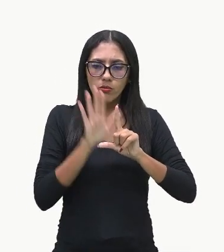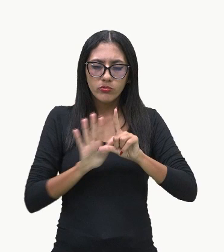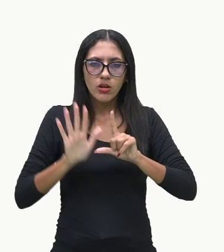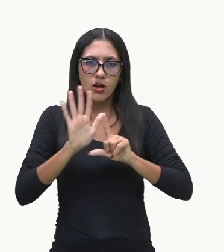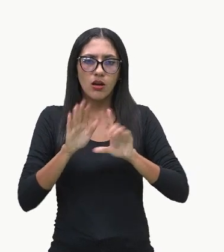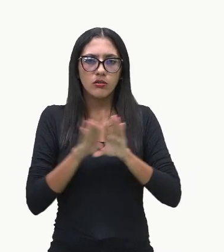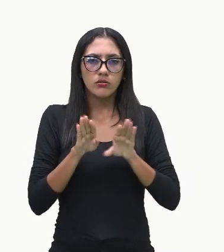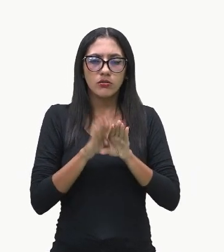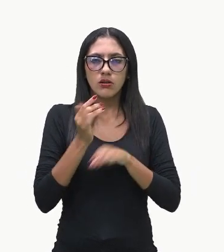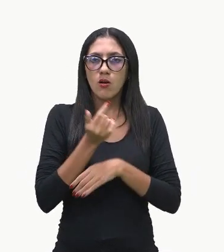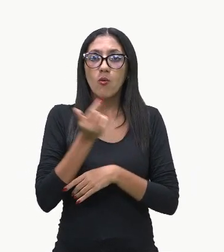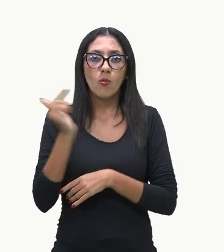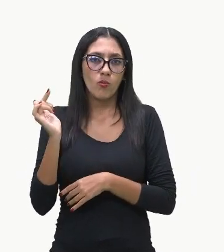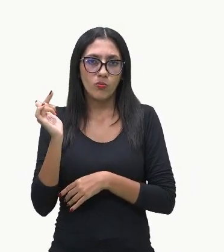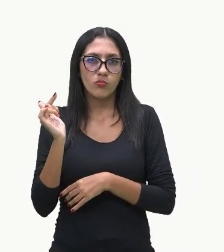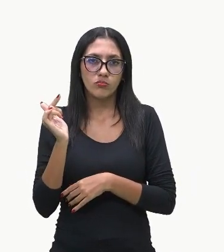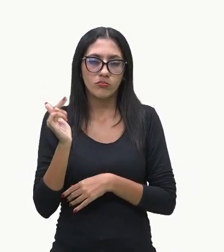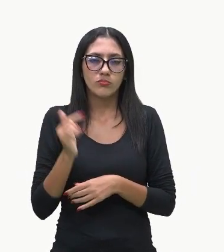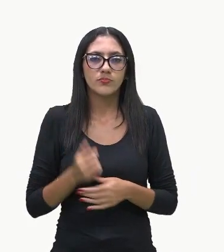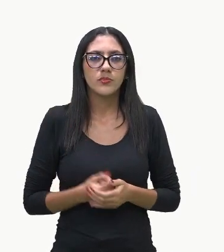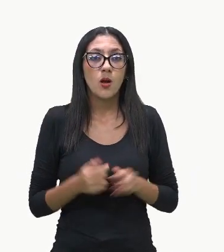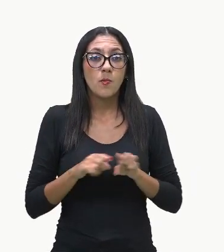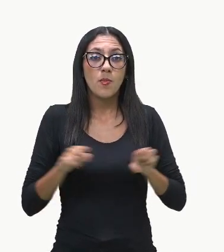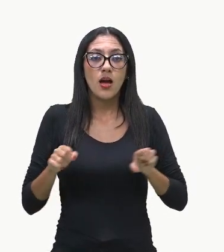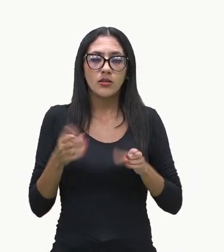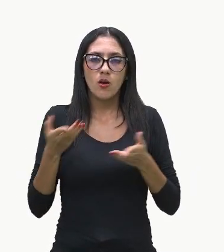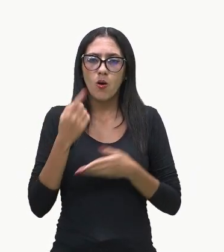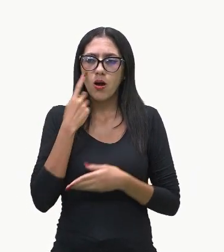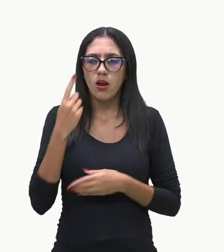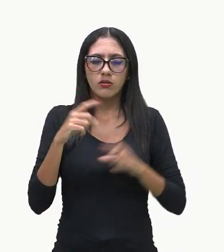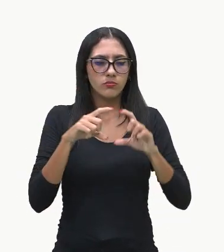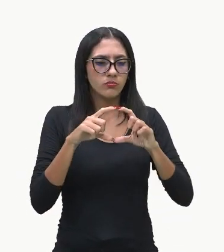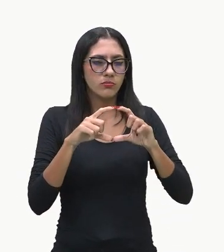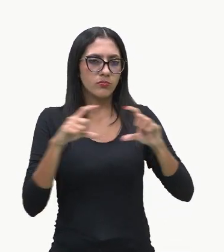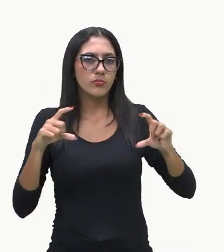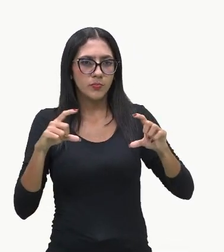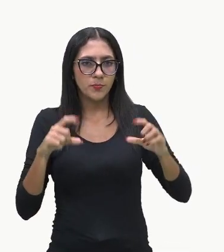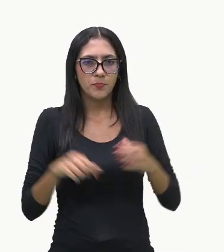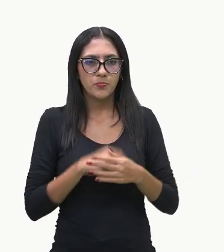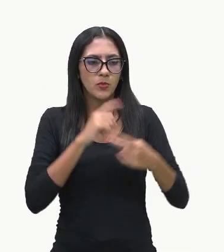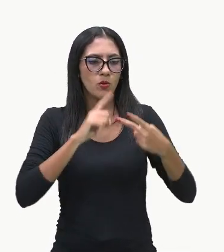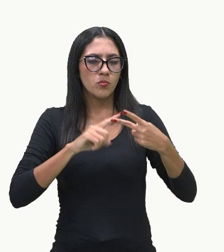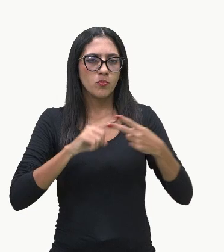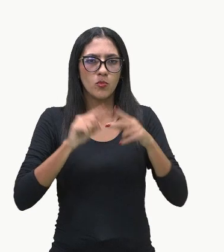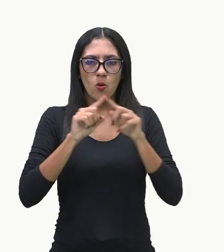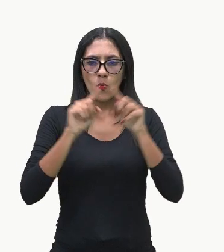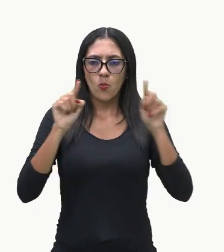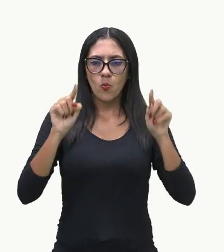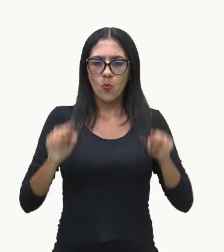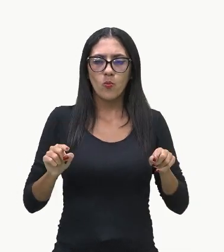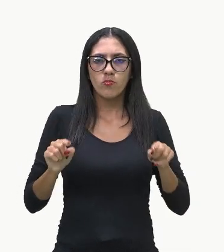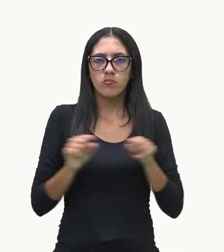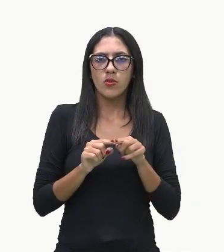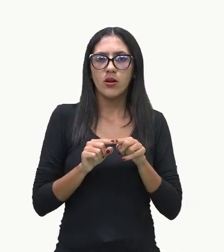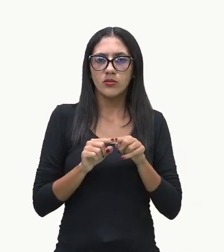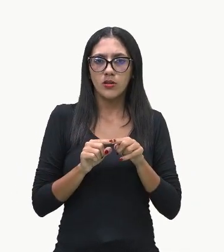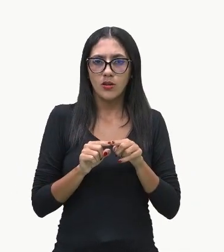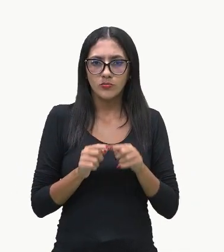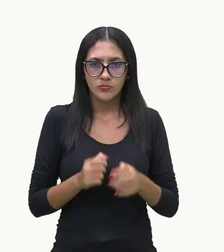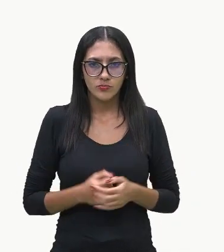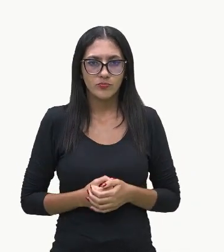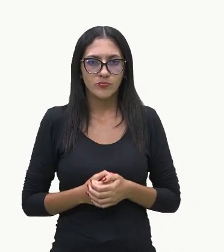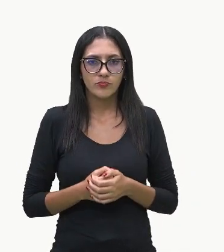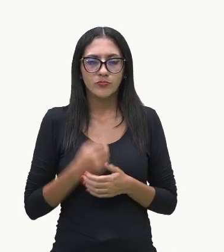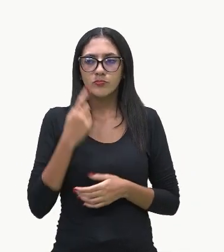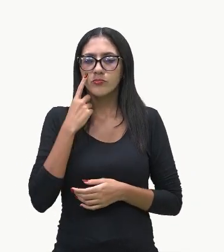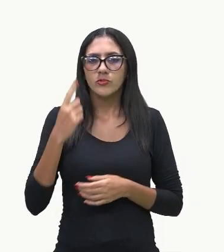outras construções. Mas esta fórmula agora aplicada ali ao quadrado, nós teremos 4 menos